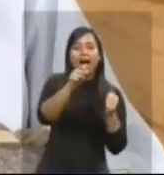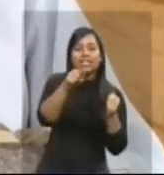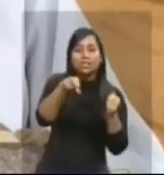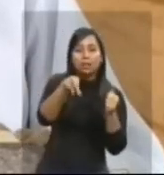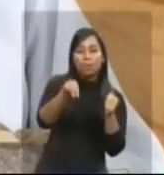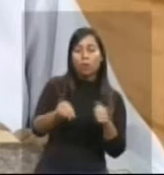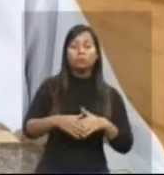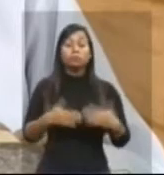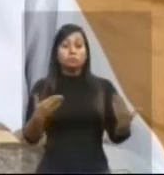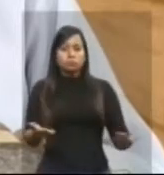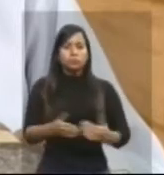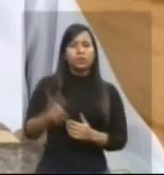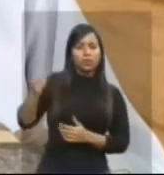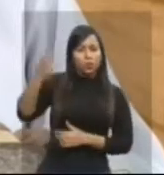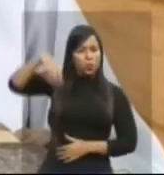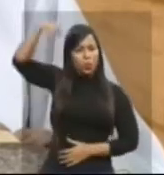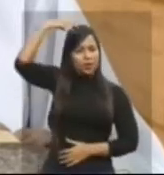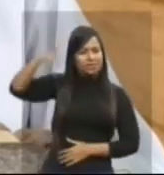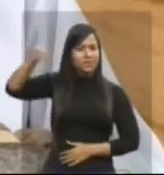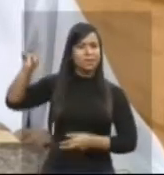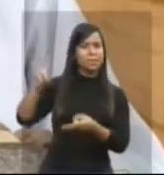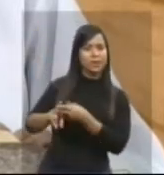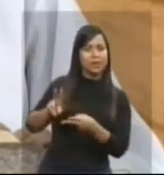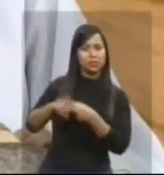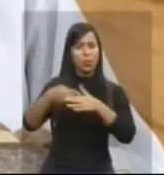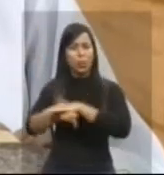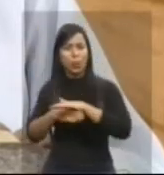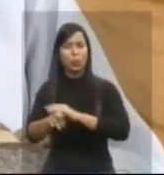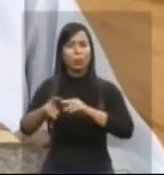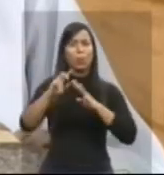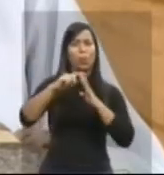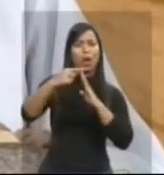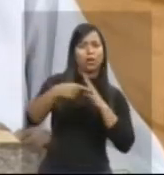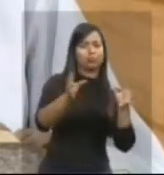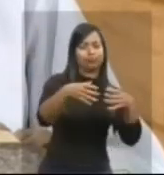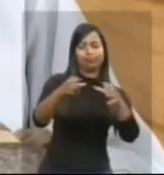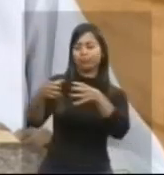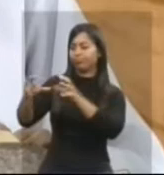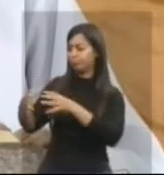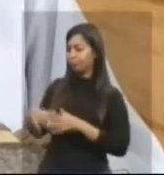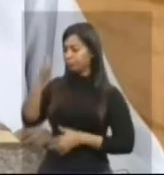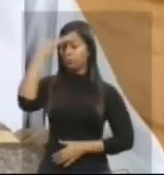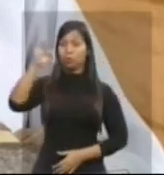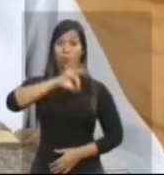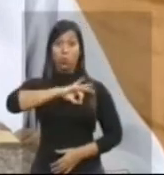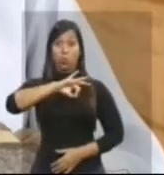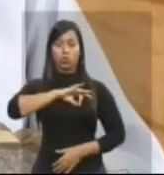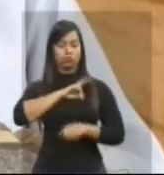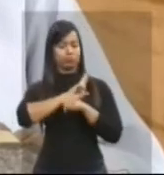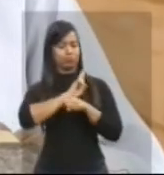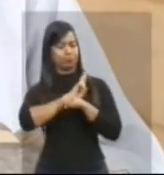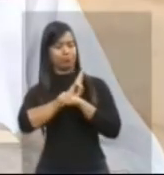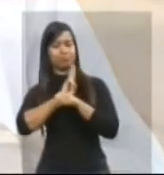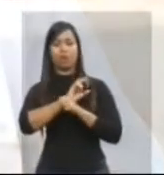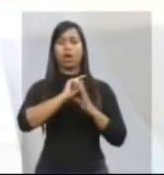Pedro, Herodes colocou-o na prisão, guardado por 4 grupos de soldados, com 4